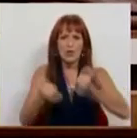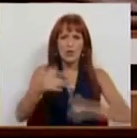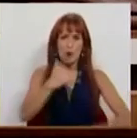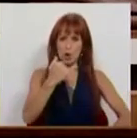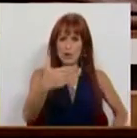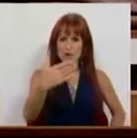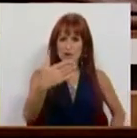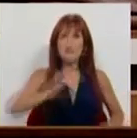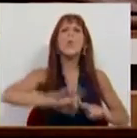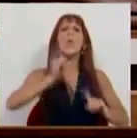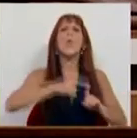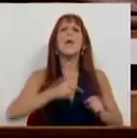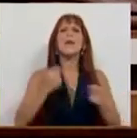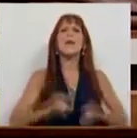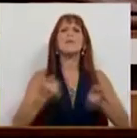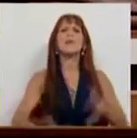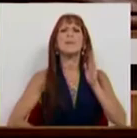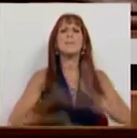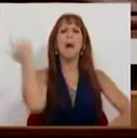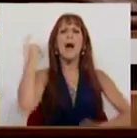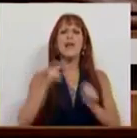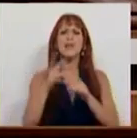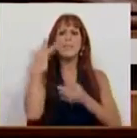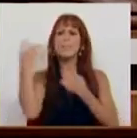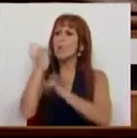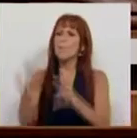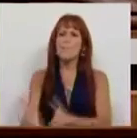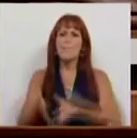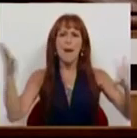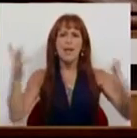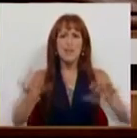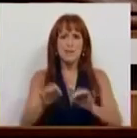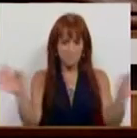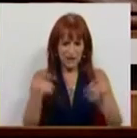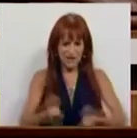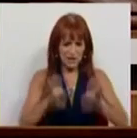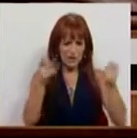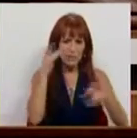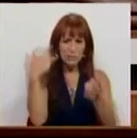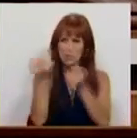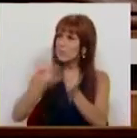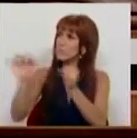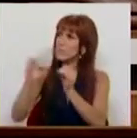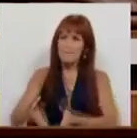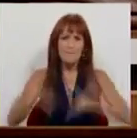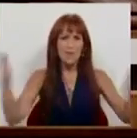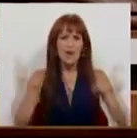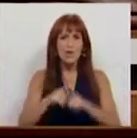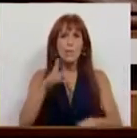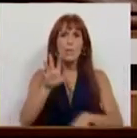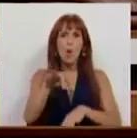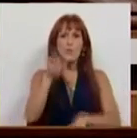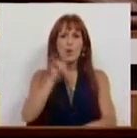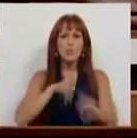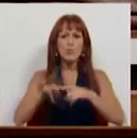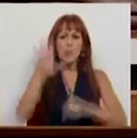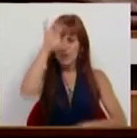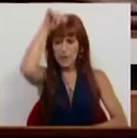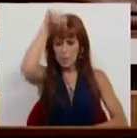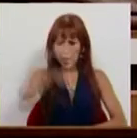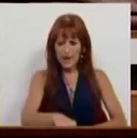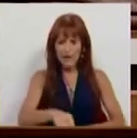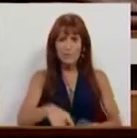2017 será um ano com mais investimento e mais exportações. Mas será com mais investimento e mais exportações por uma opção política deste